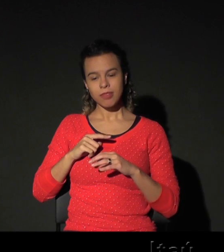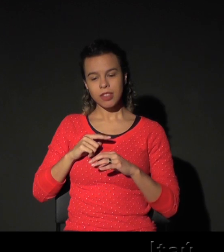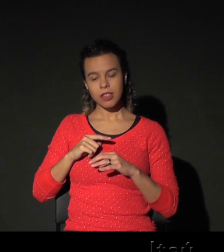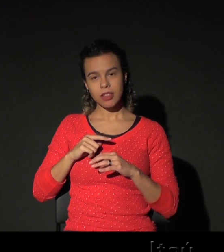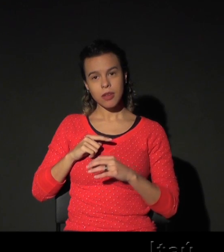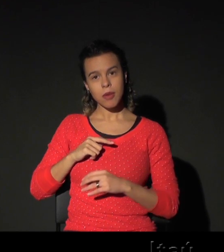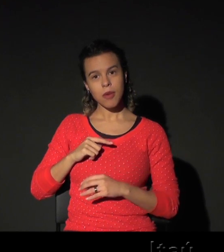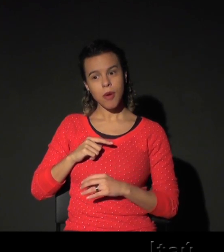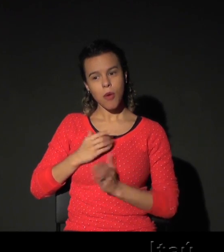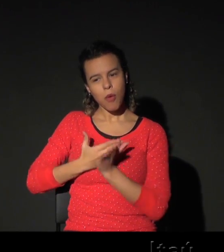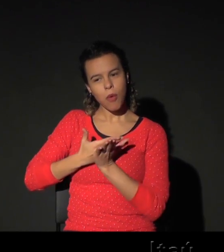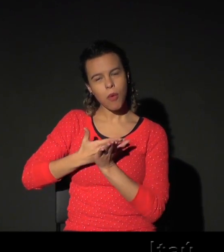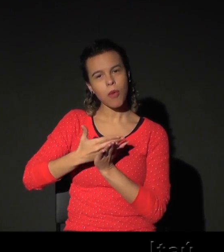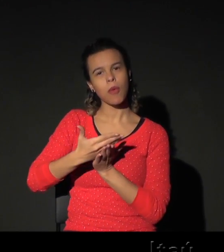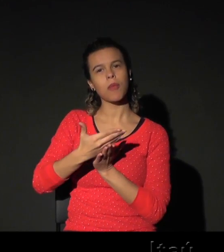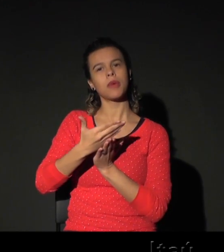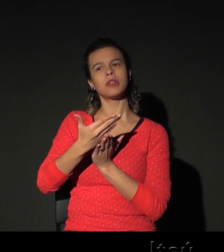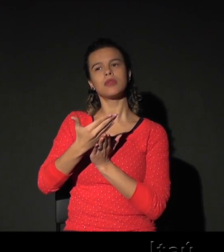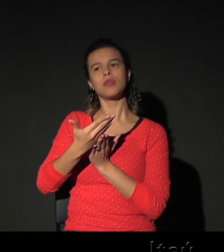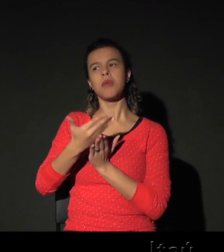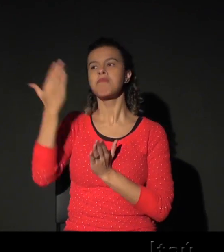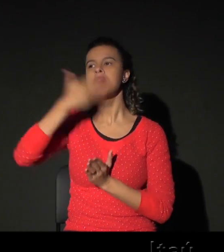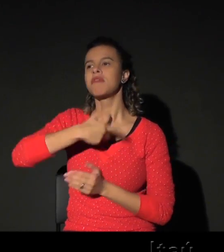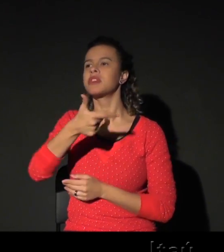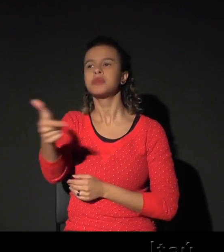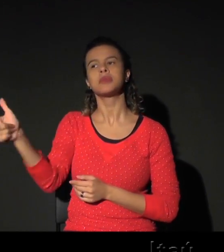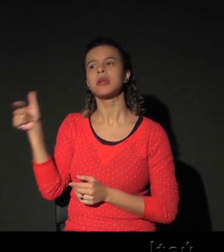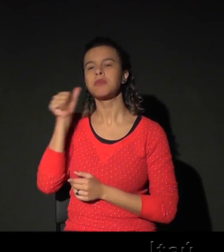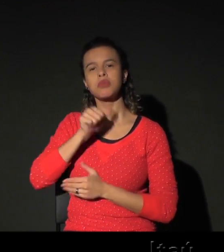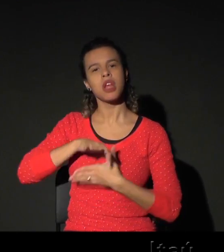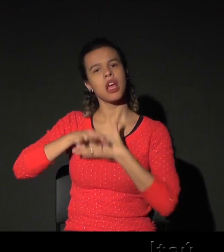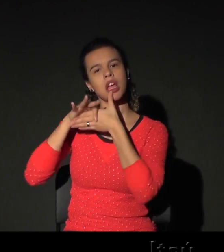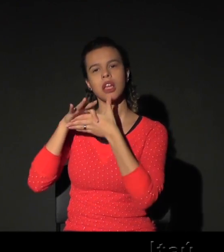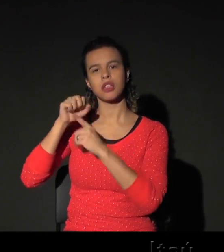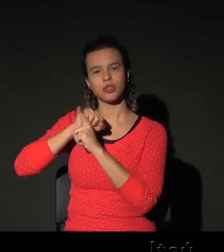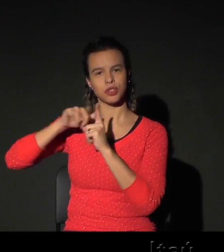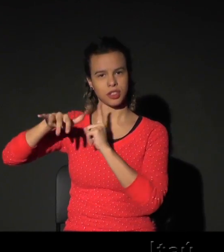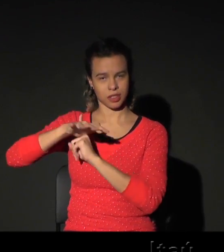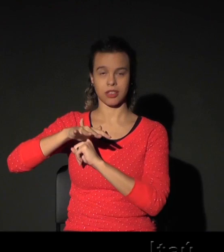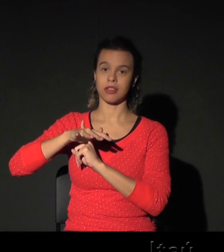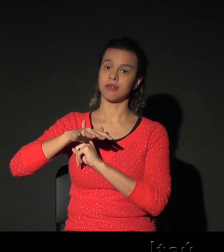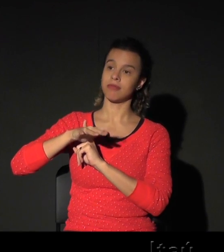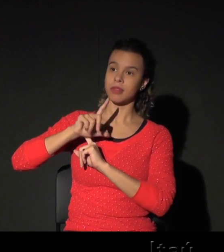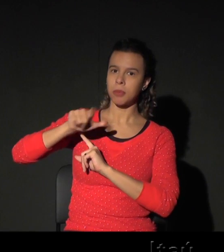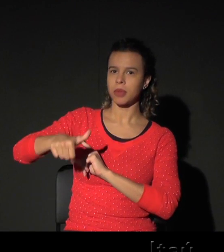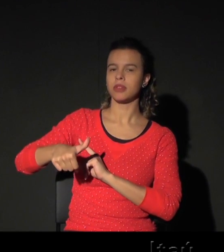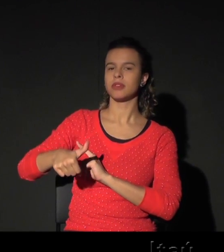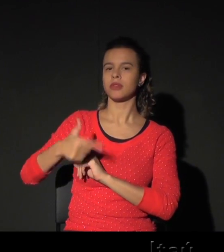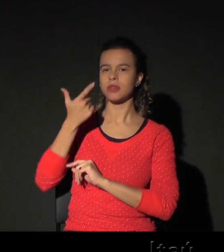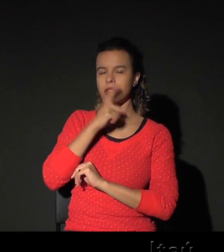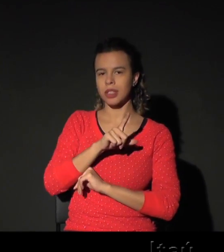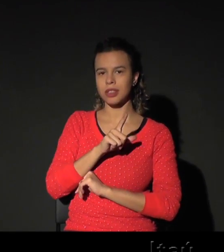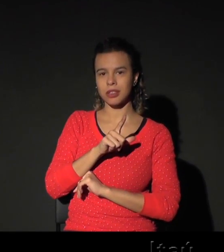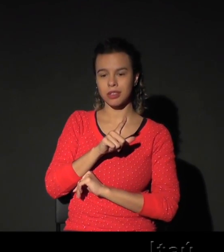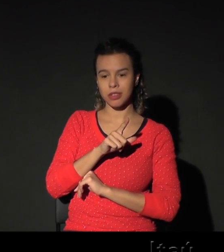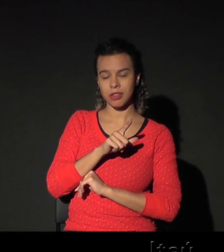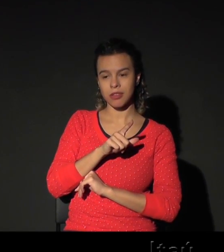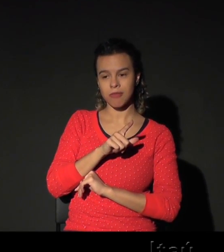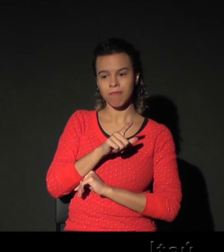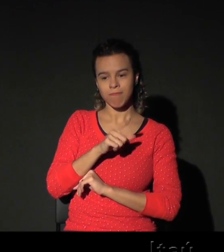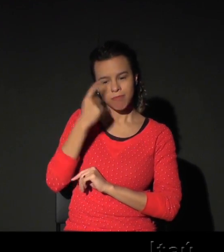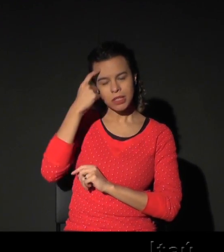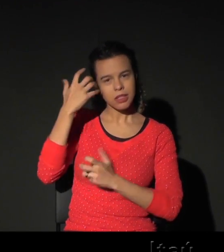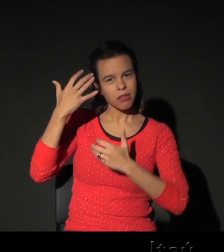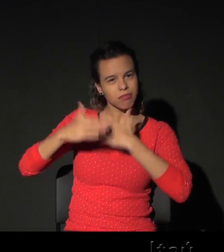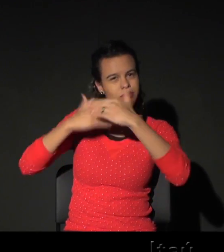Essa prova inicial da inexistência até o momento de uma sociedade em que esse domínio masculino não tenha existido